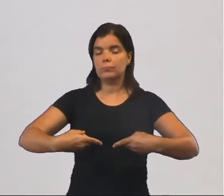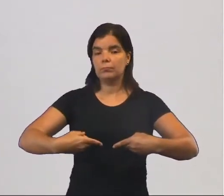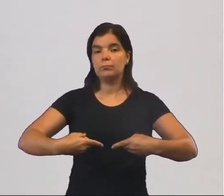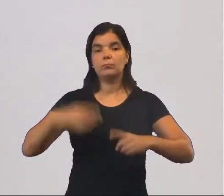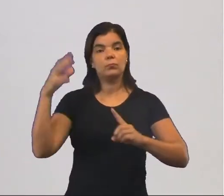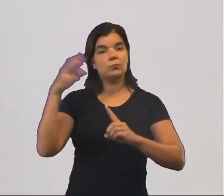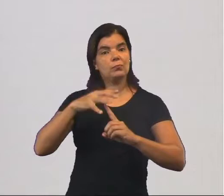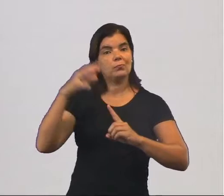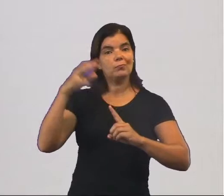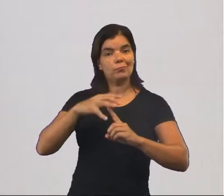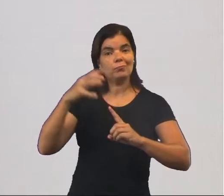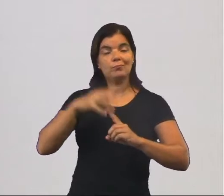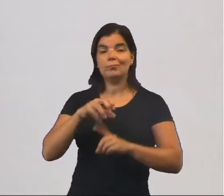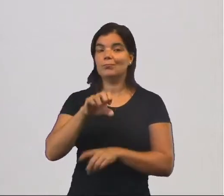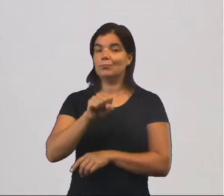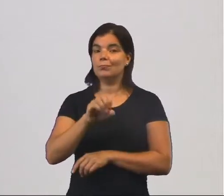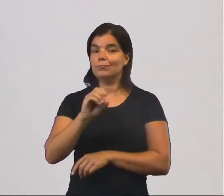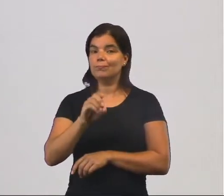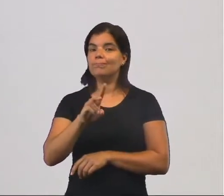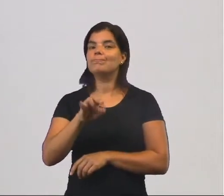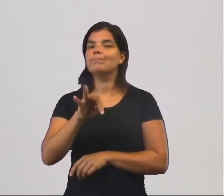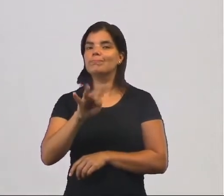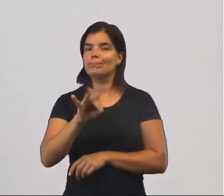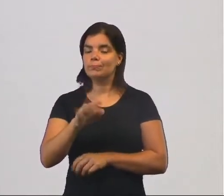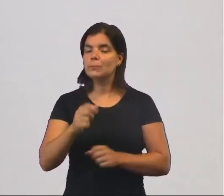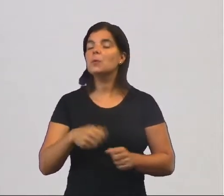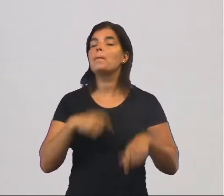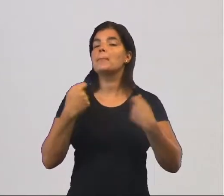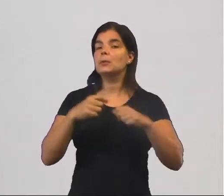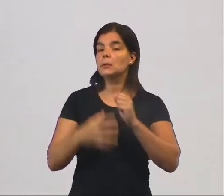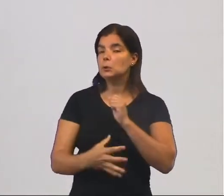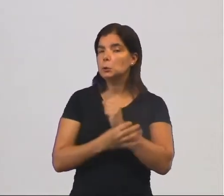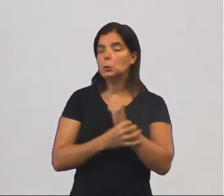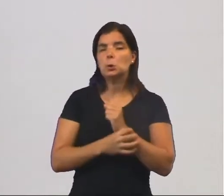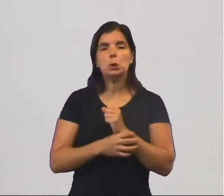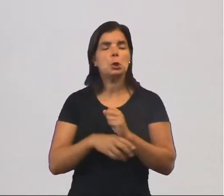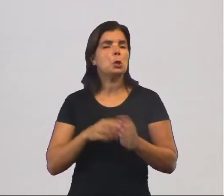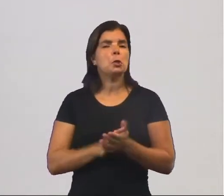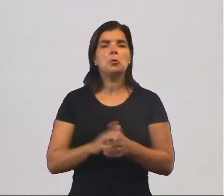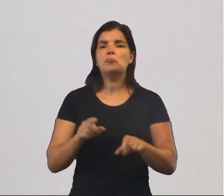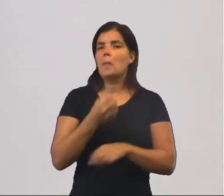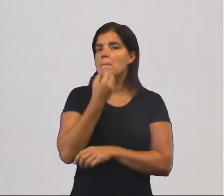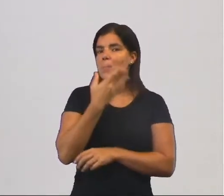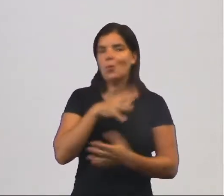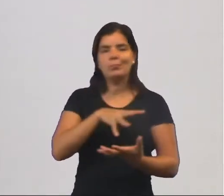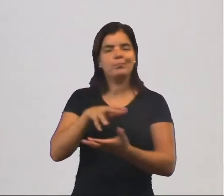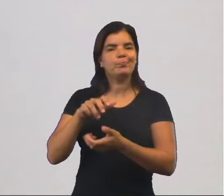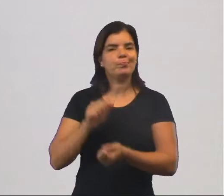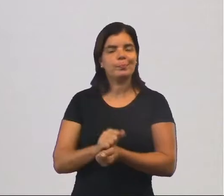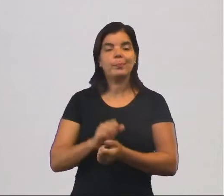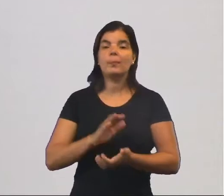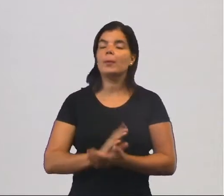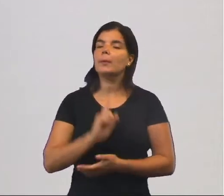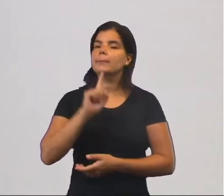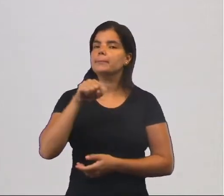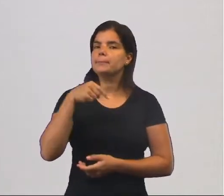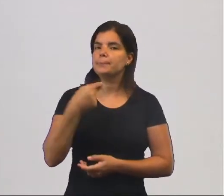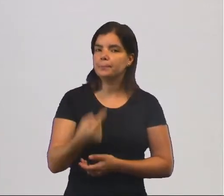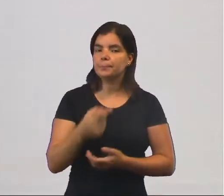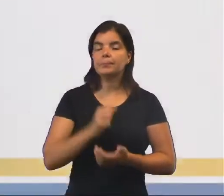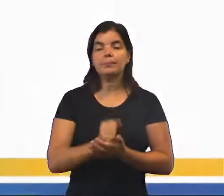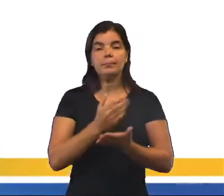à influência soviética, que tinham que segurar que o socialismo não funcionava, que não era bom para o mundo. Então, a partir